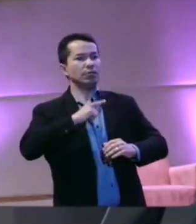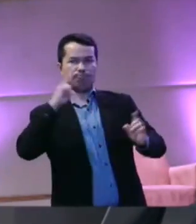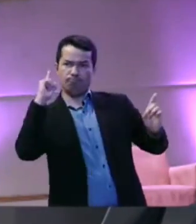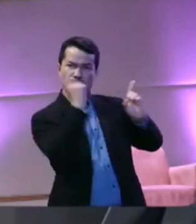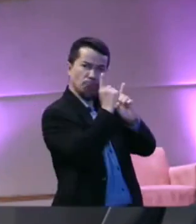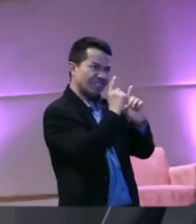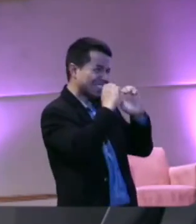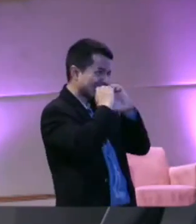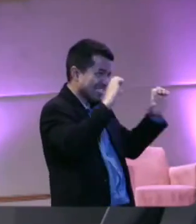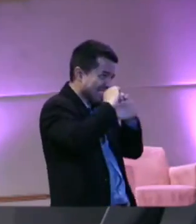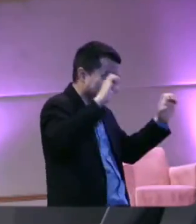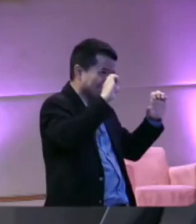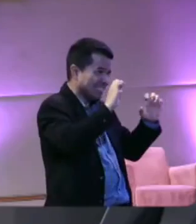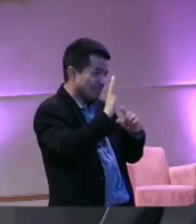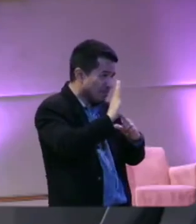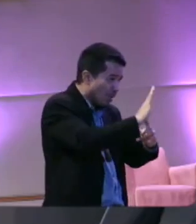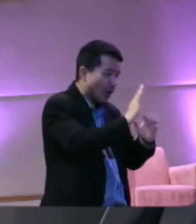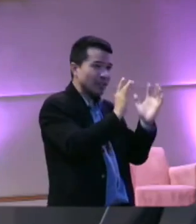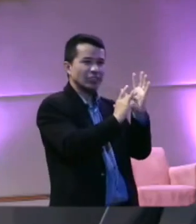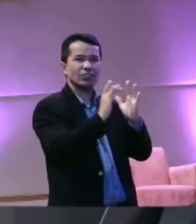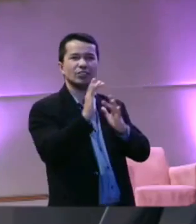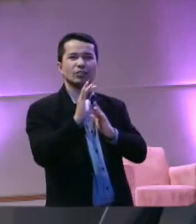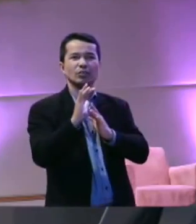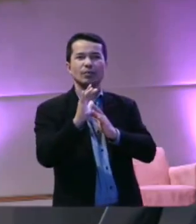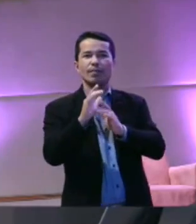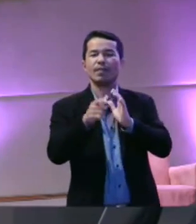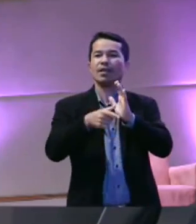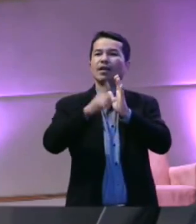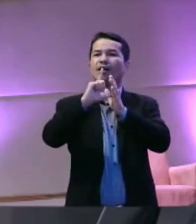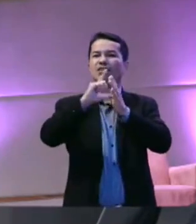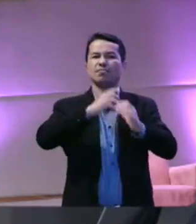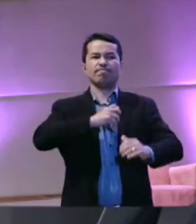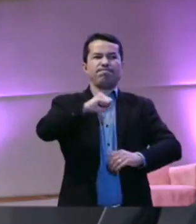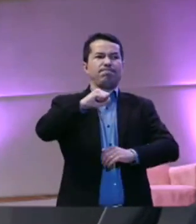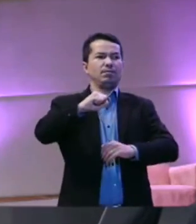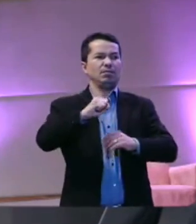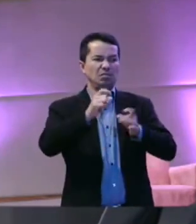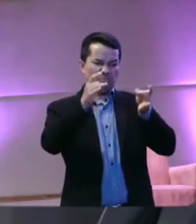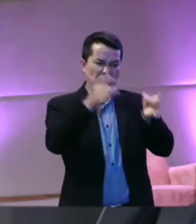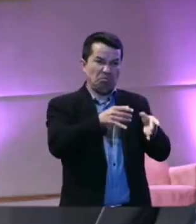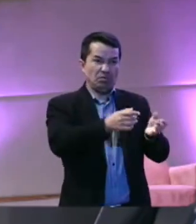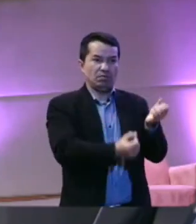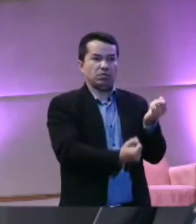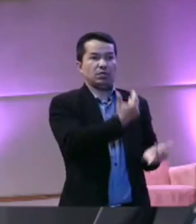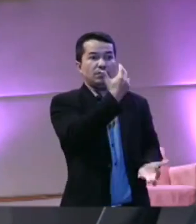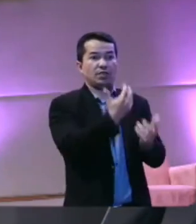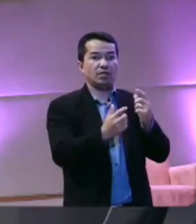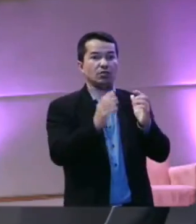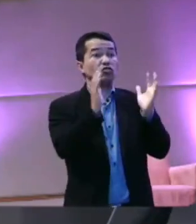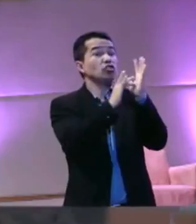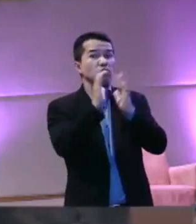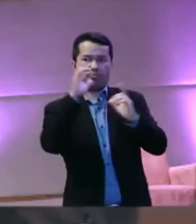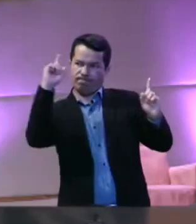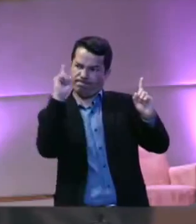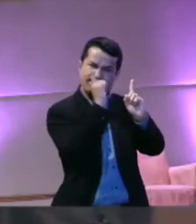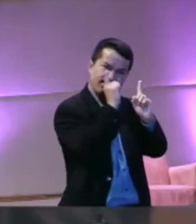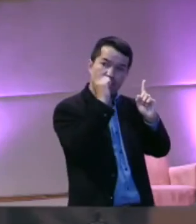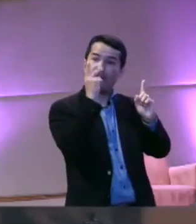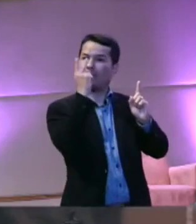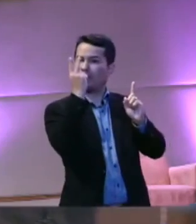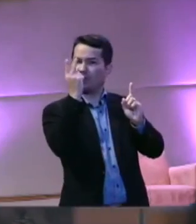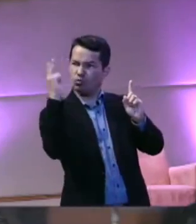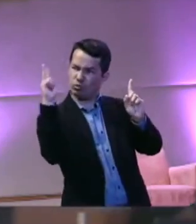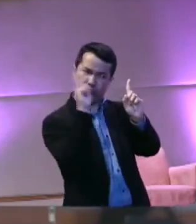quem o livrou de jogar a sua vida no inferno havia sido Jesus, porque alguém